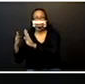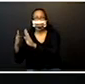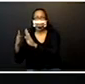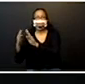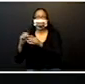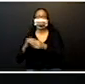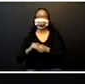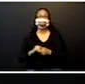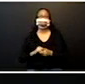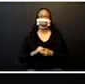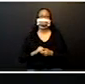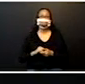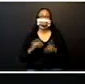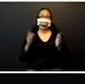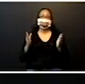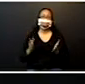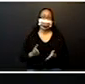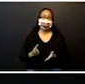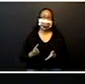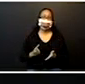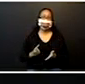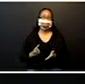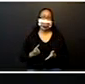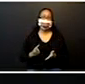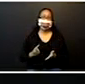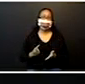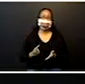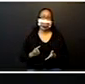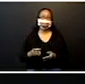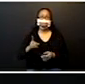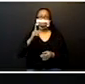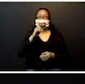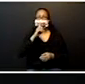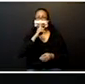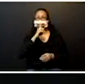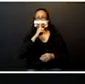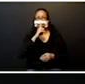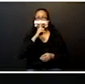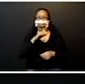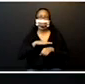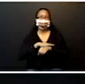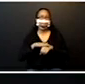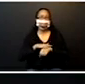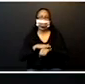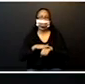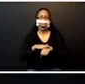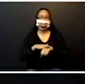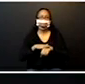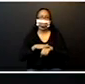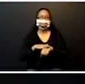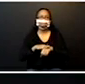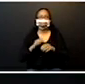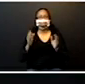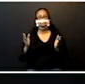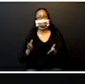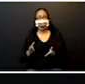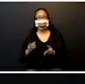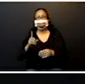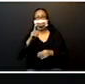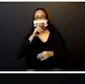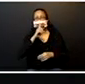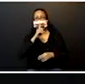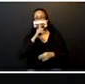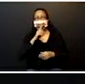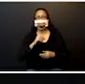Assim? Agora já chega de conversar. Quando o professor fala, está chamando a atenção de vocês, agora vocês vão ficar em